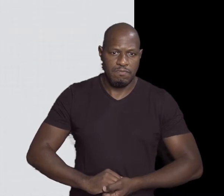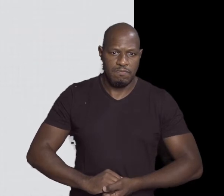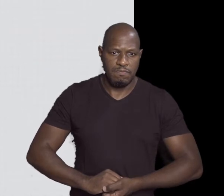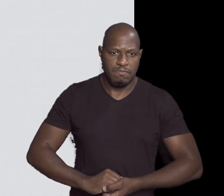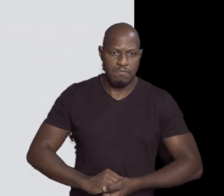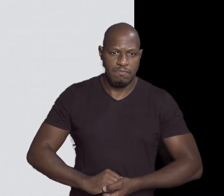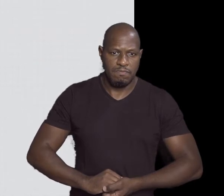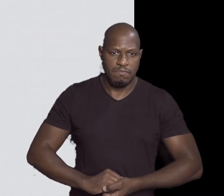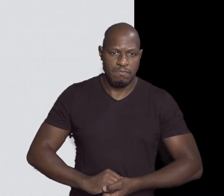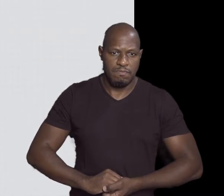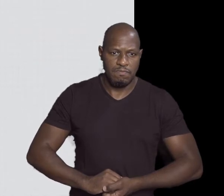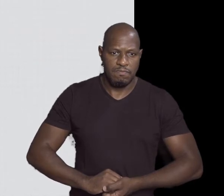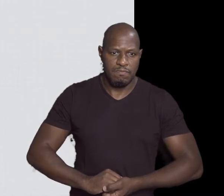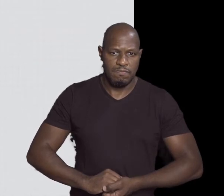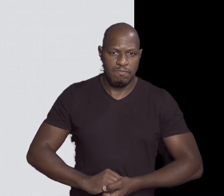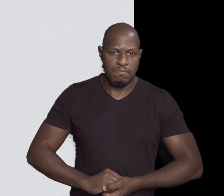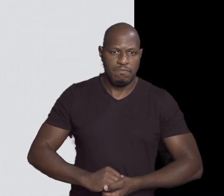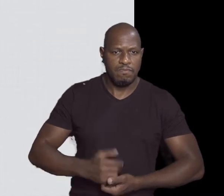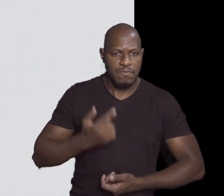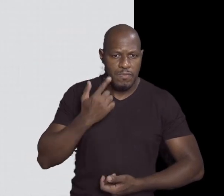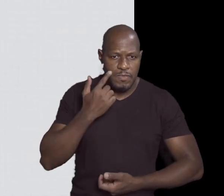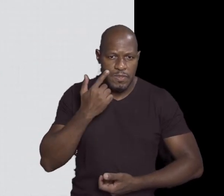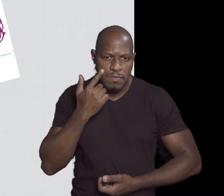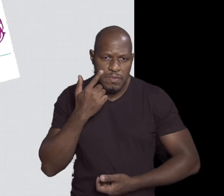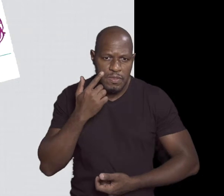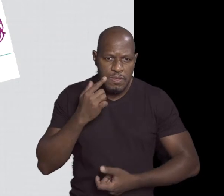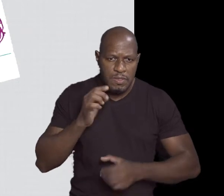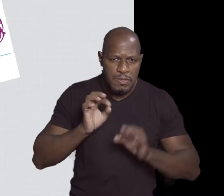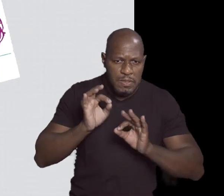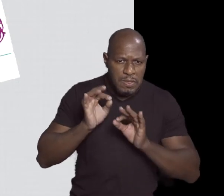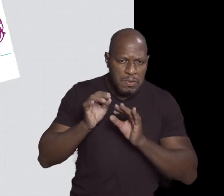Posso talvez brincar com